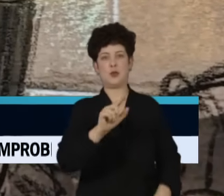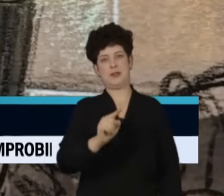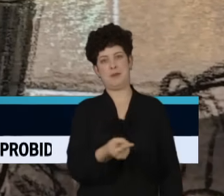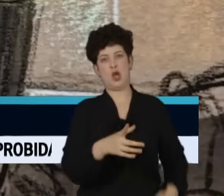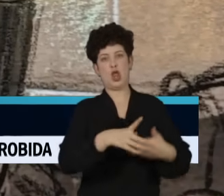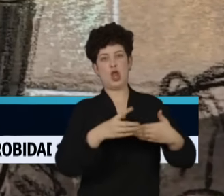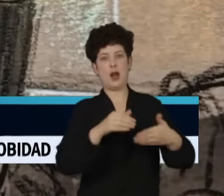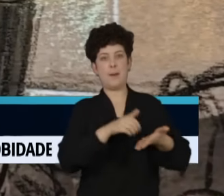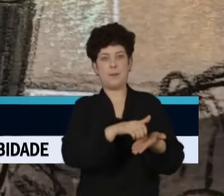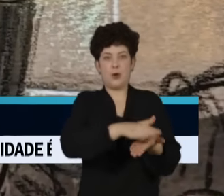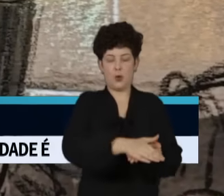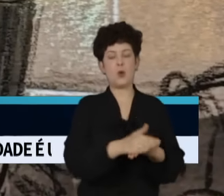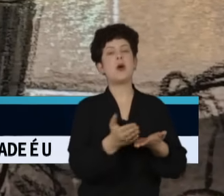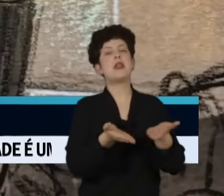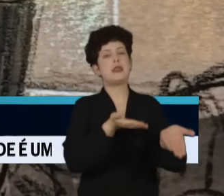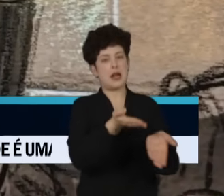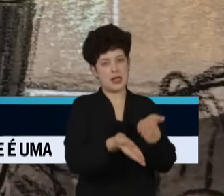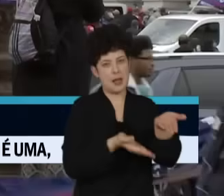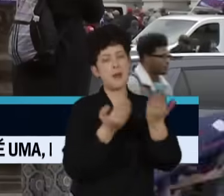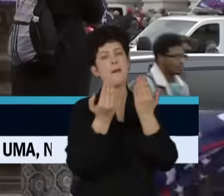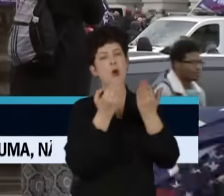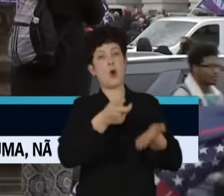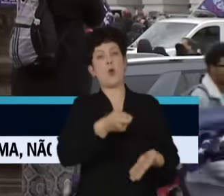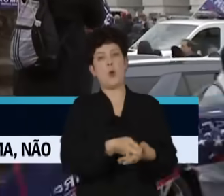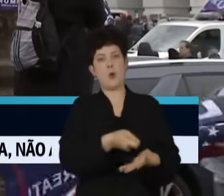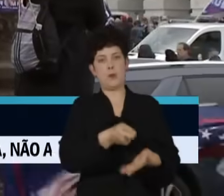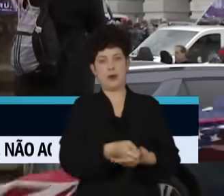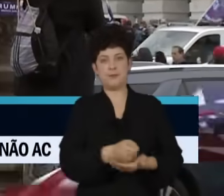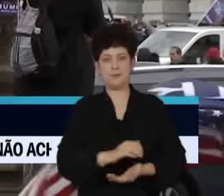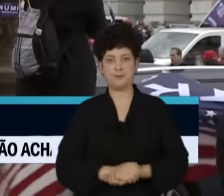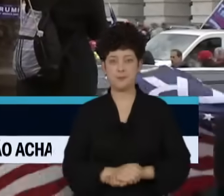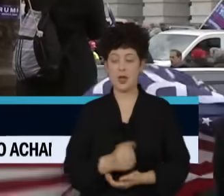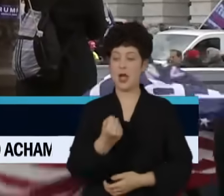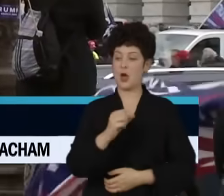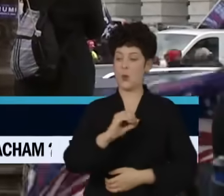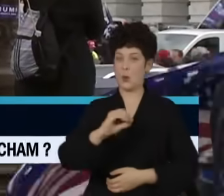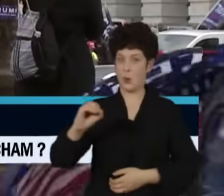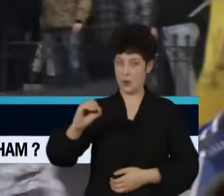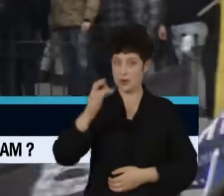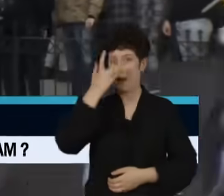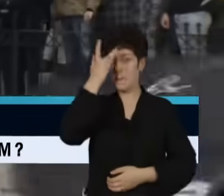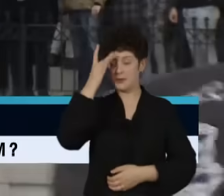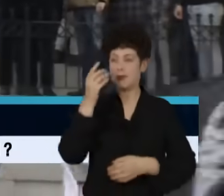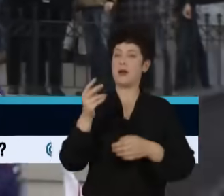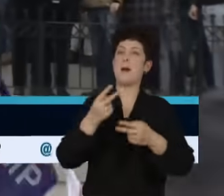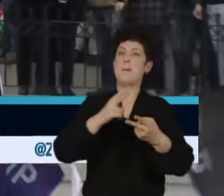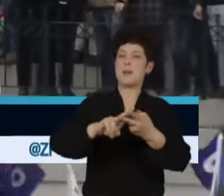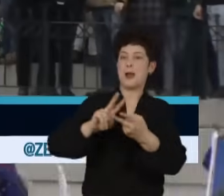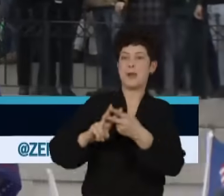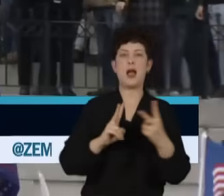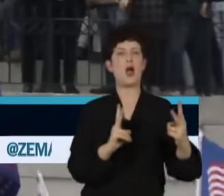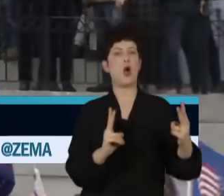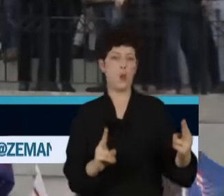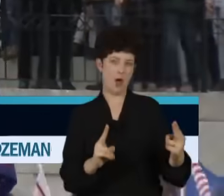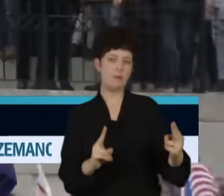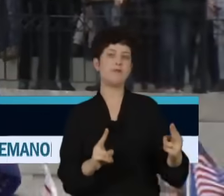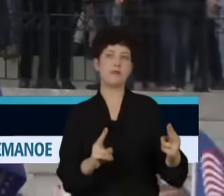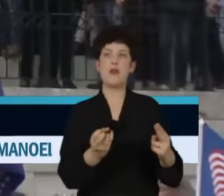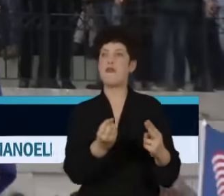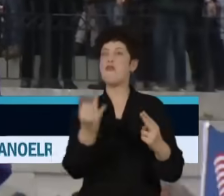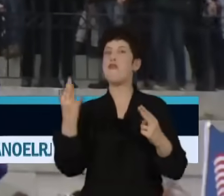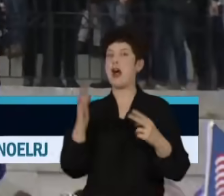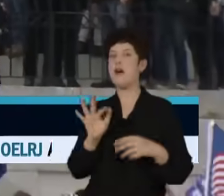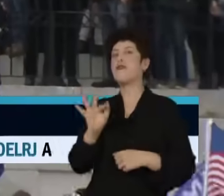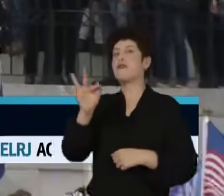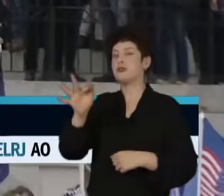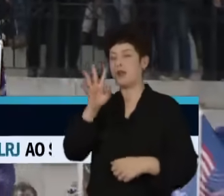multa e um tratamento psicológico obrigatório. Cerca de 800 pessoas foram presas pelo mesmo motivo e muitas ainda serão